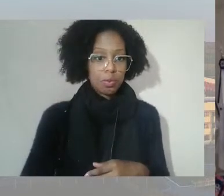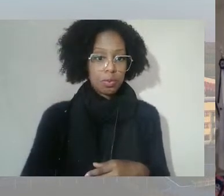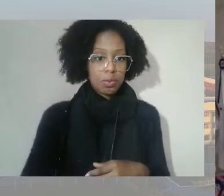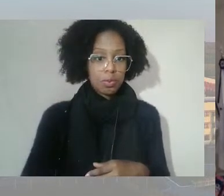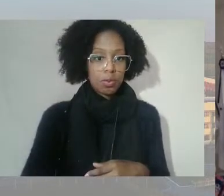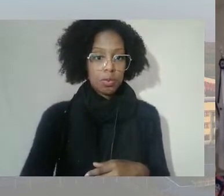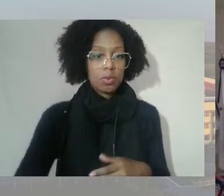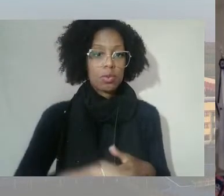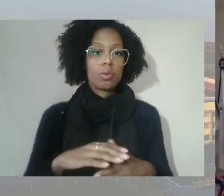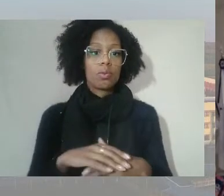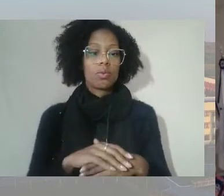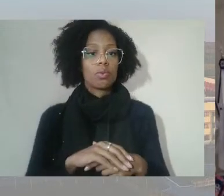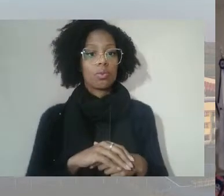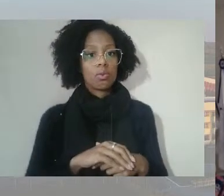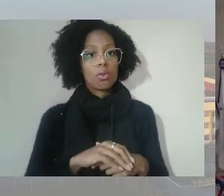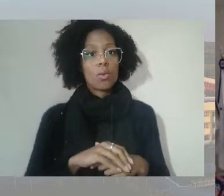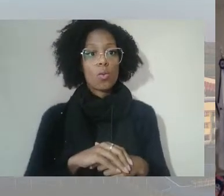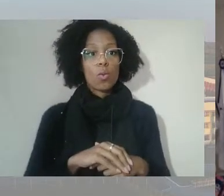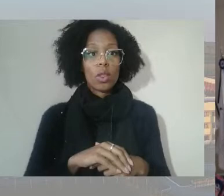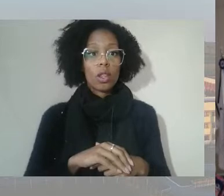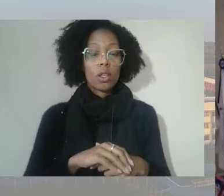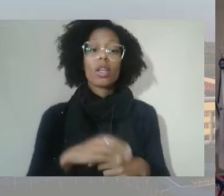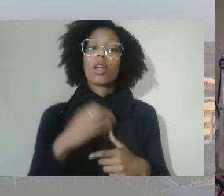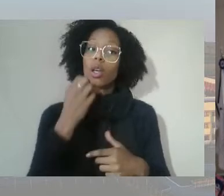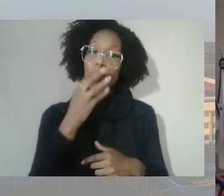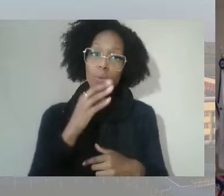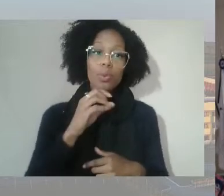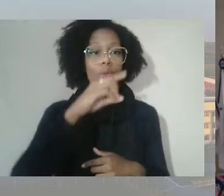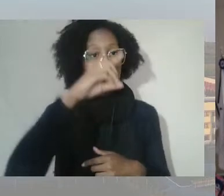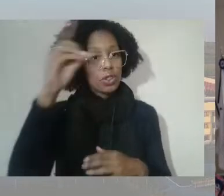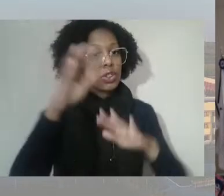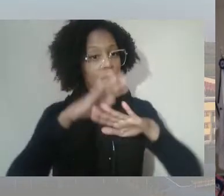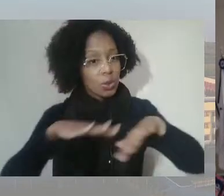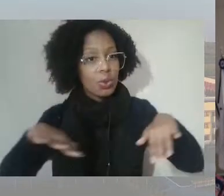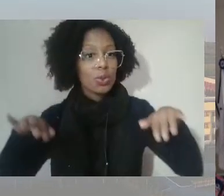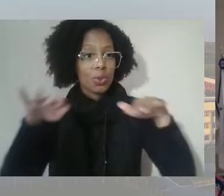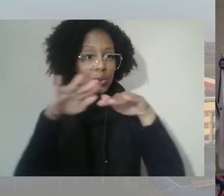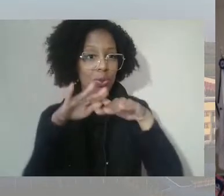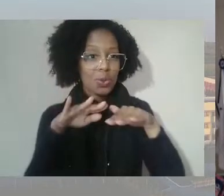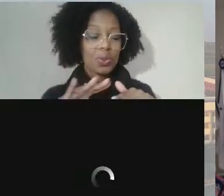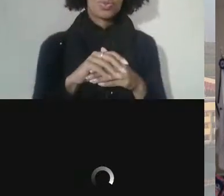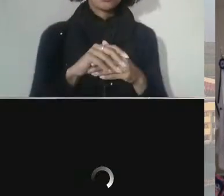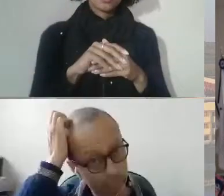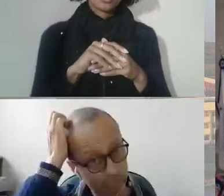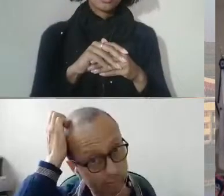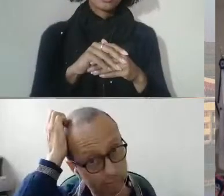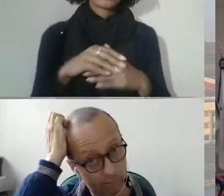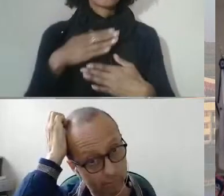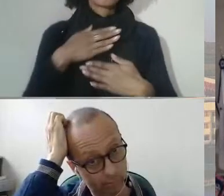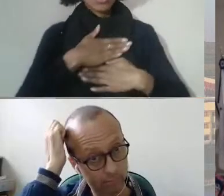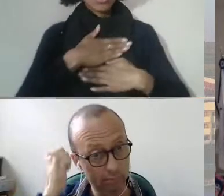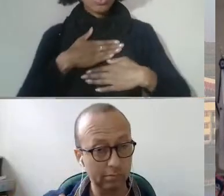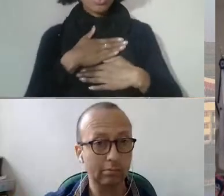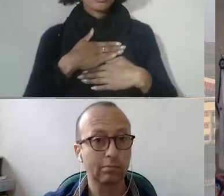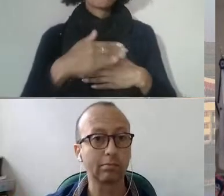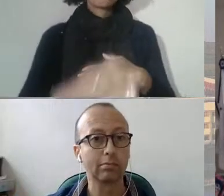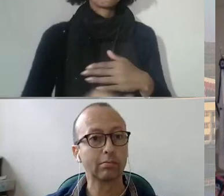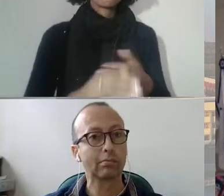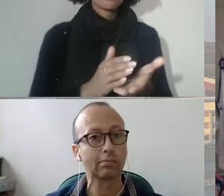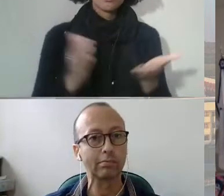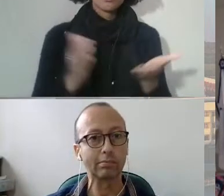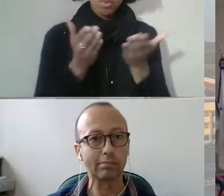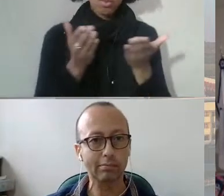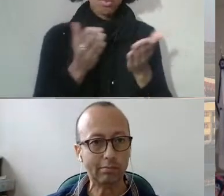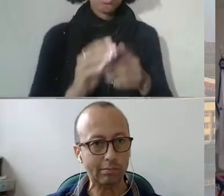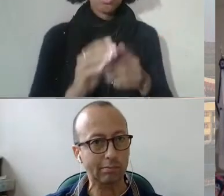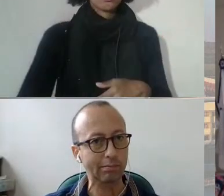Alô. Bem, bom dia a todos e todas, né? Nós gostaríamos de nos posicionar aqui enquanto citada